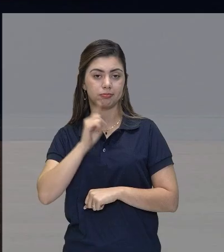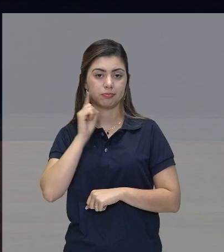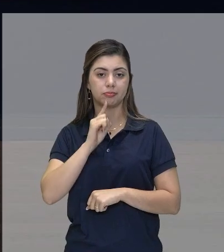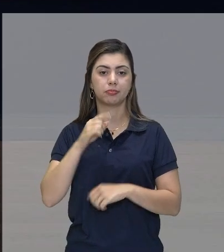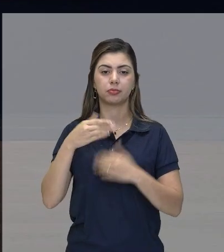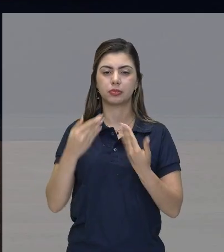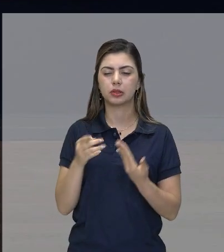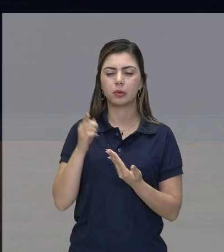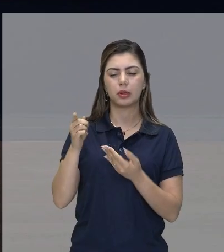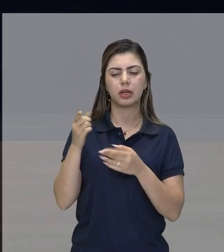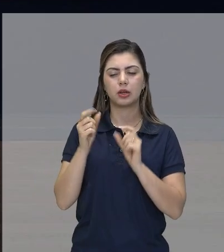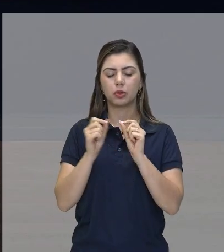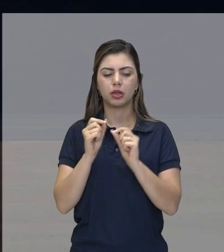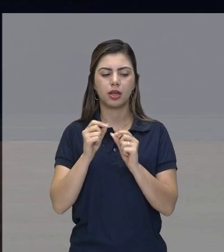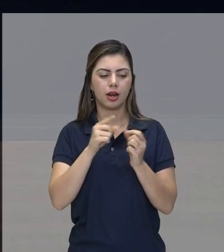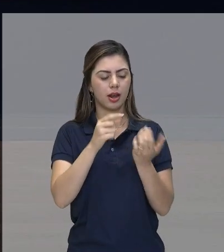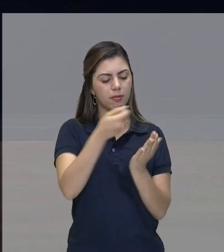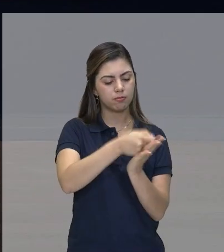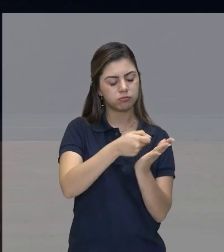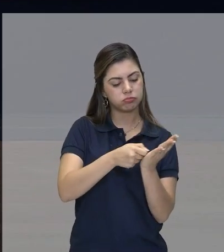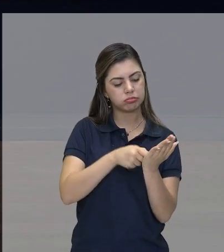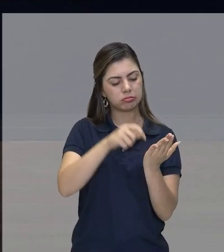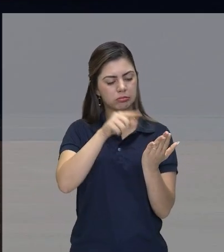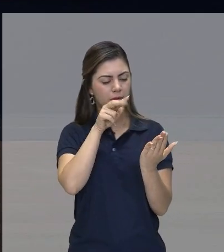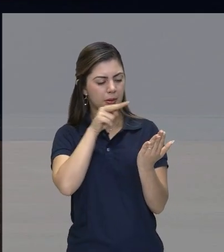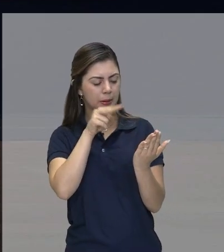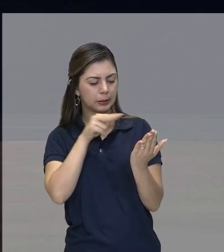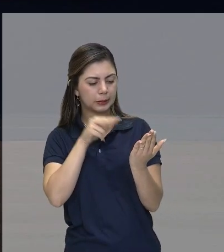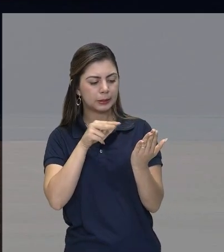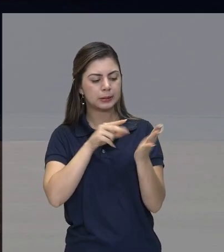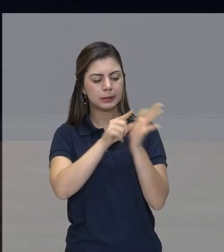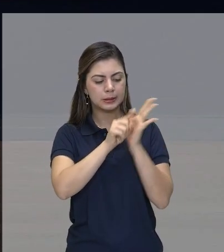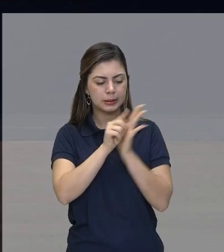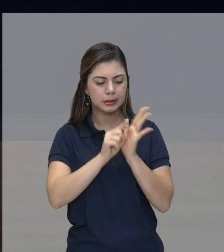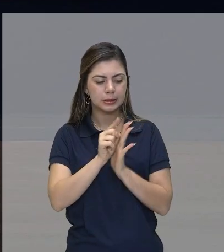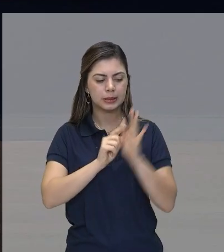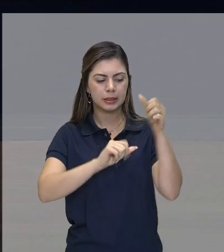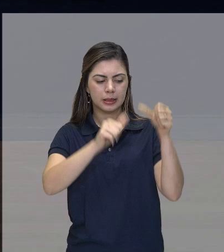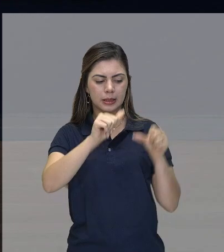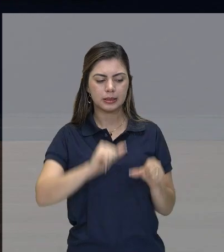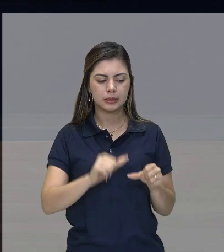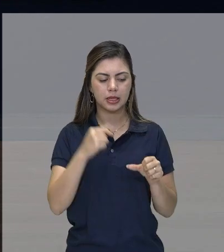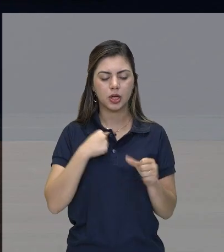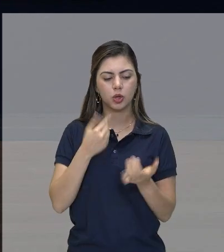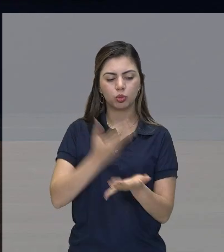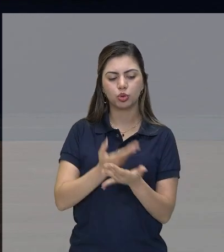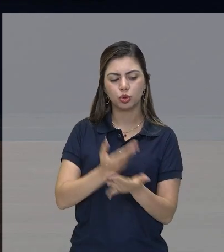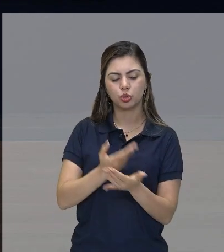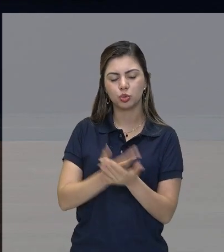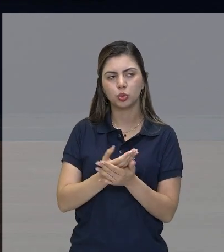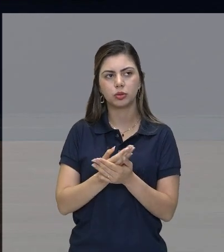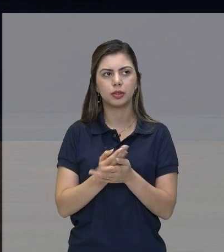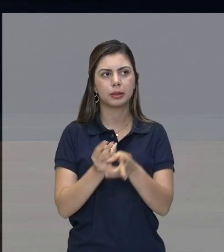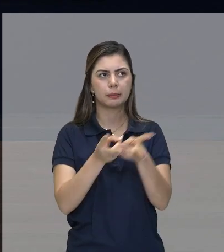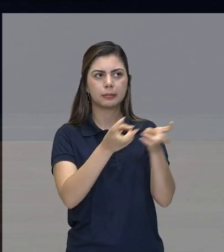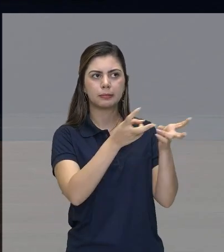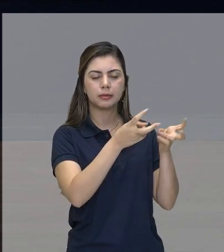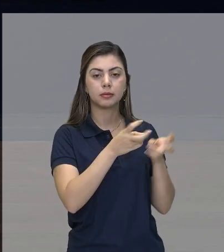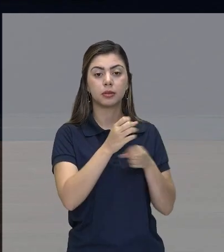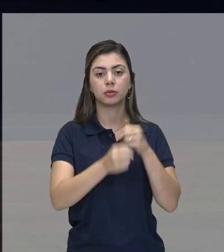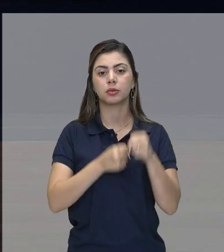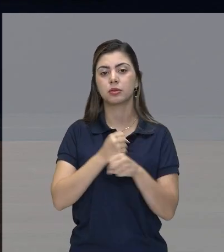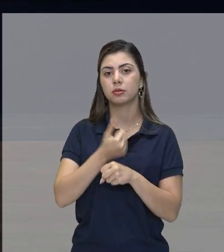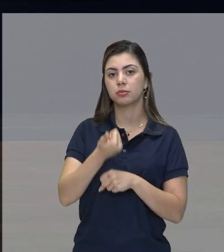anos analisando essas anotações, né, as espécies que ele encontrou, tudo que ele pôde observar, e em 1859